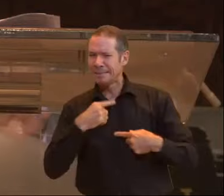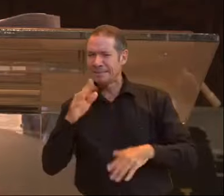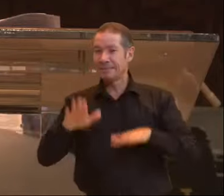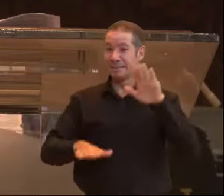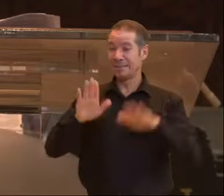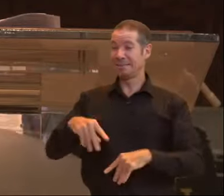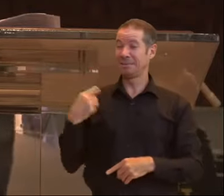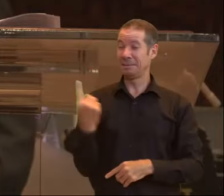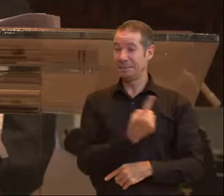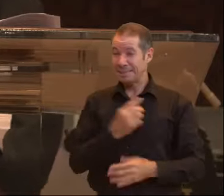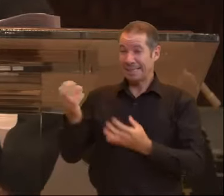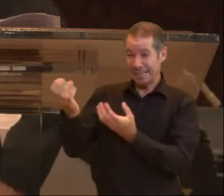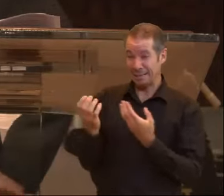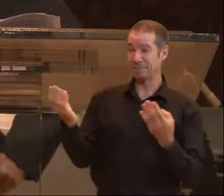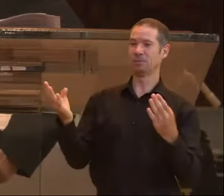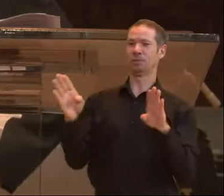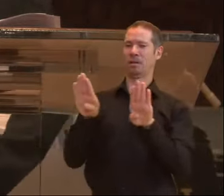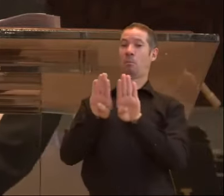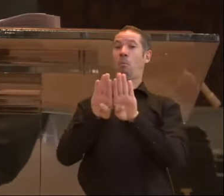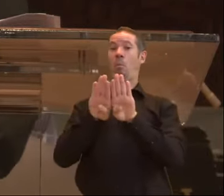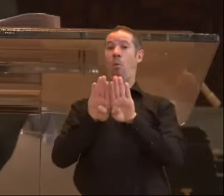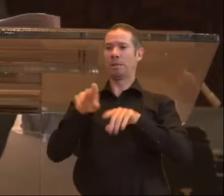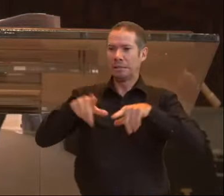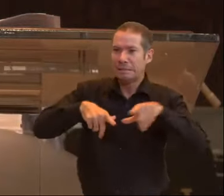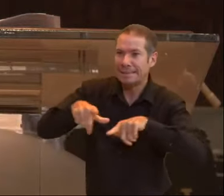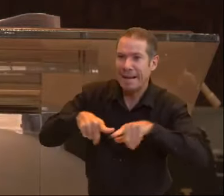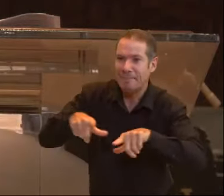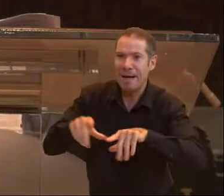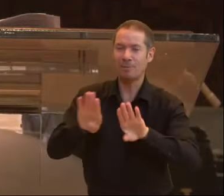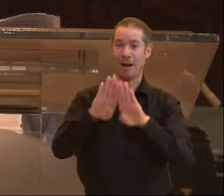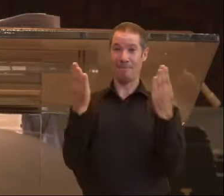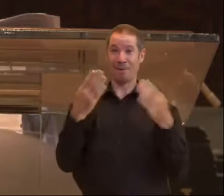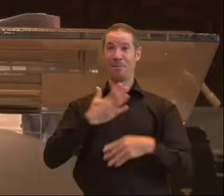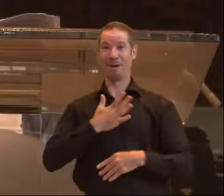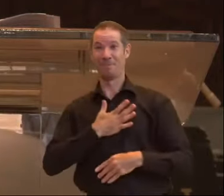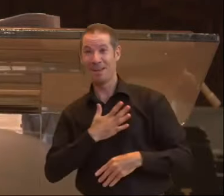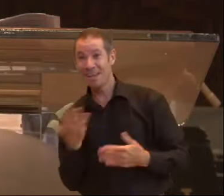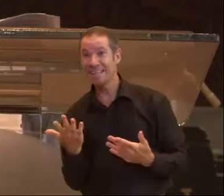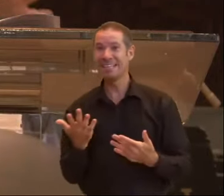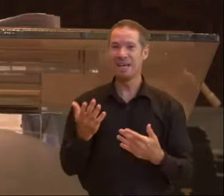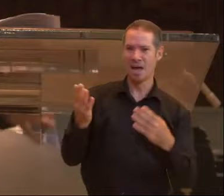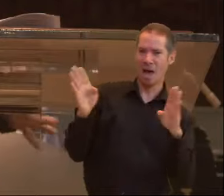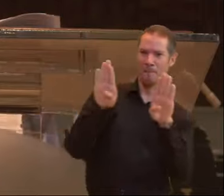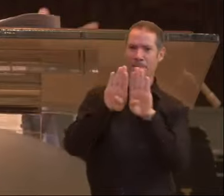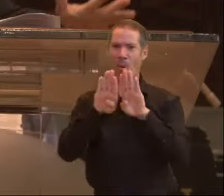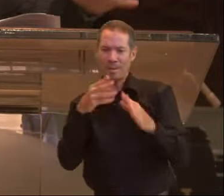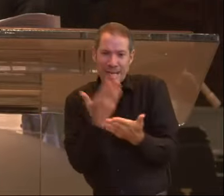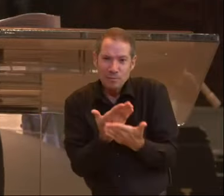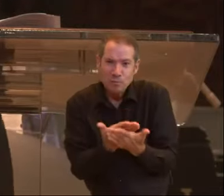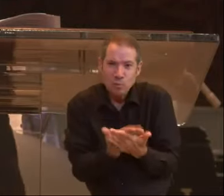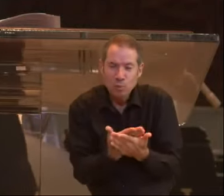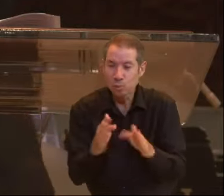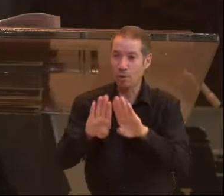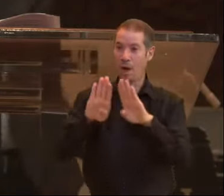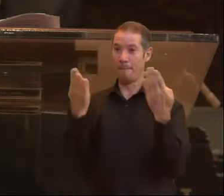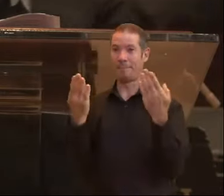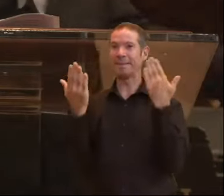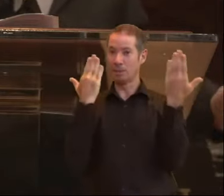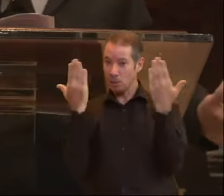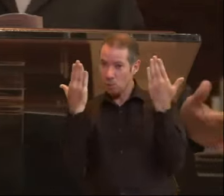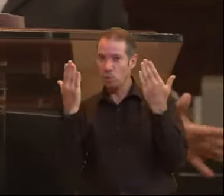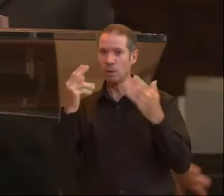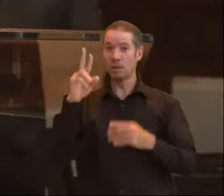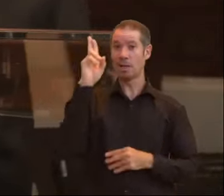vezes nós queremos uma porta de trabalho, né? Uma porta de trabalho se abriu para mim. Uma porta de estudo se abriu para mim lá